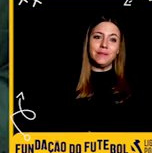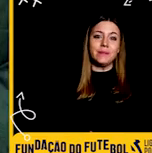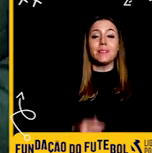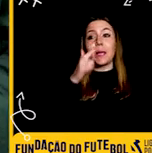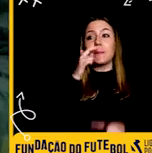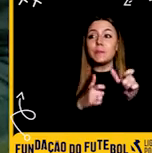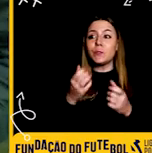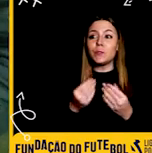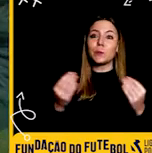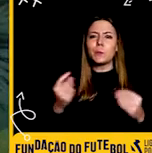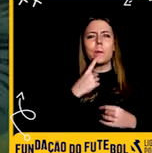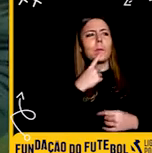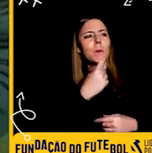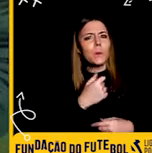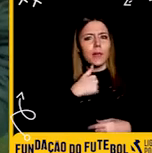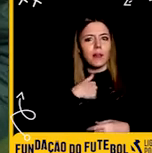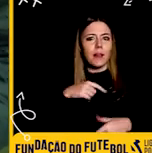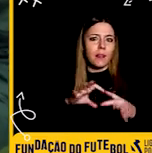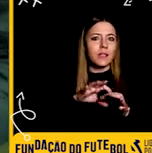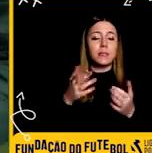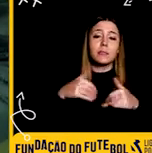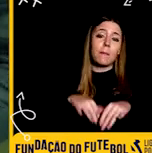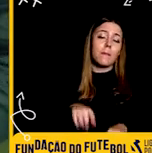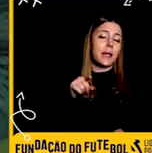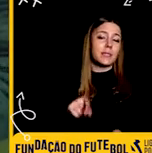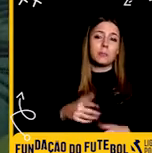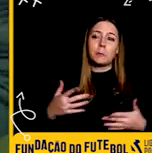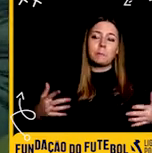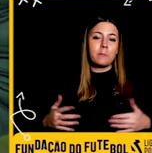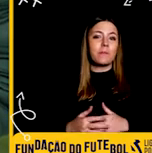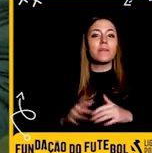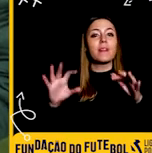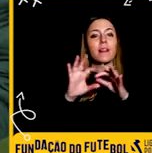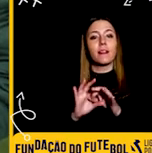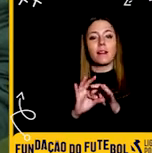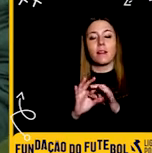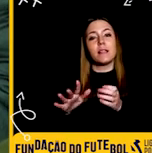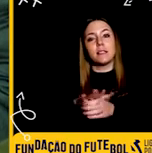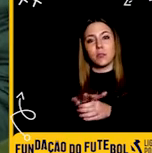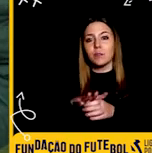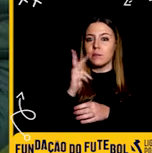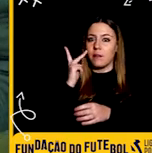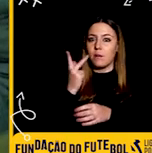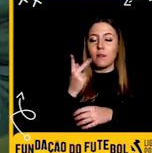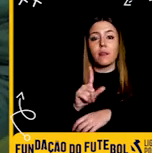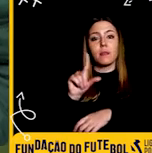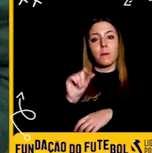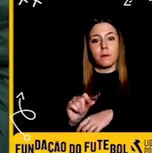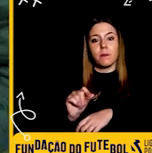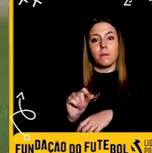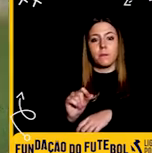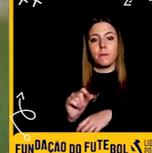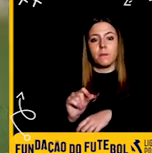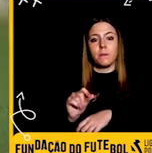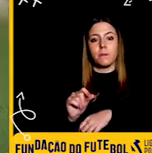É como eu tenho, muita gente me diz, faz essa pergunta, mas isso tem muito a ver com das circunstâncias da vida e